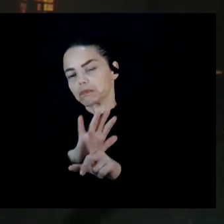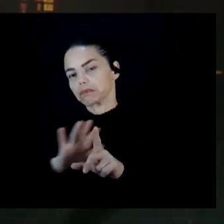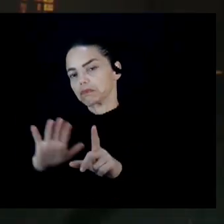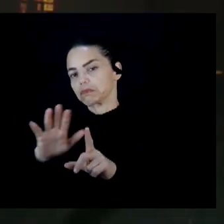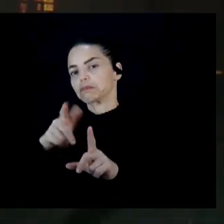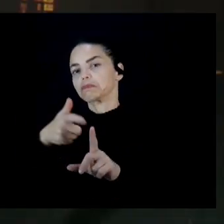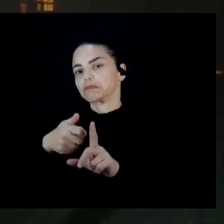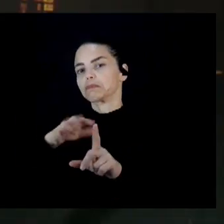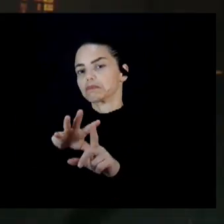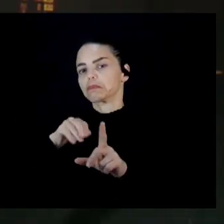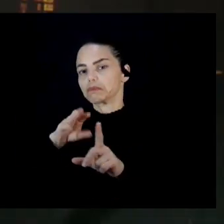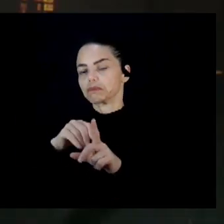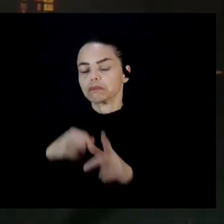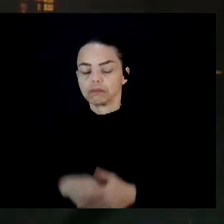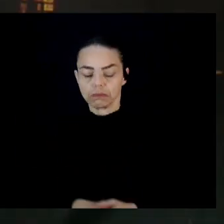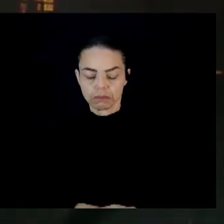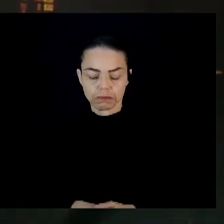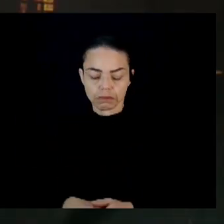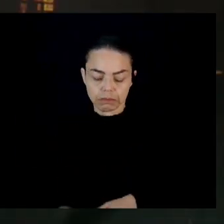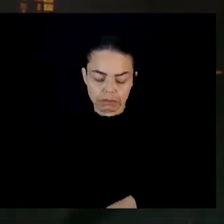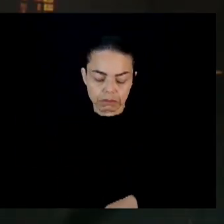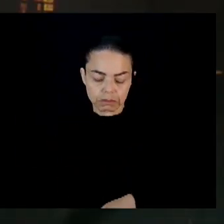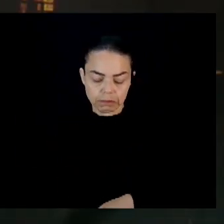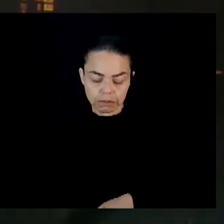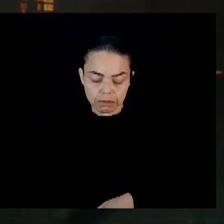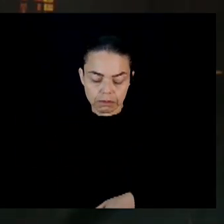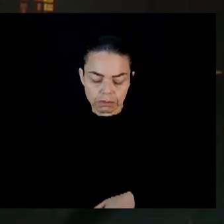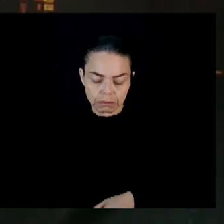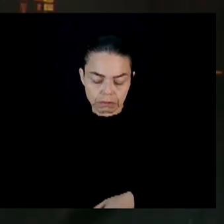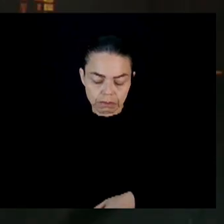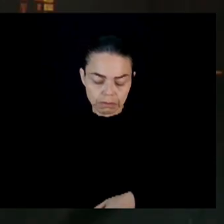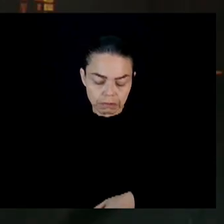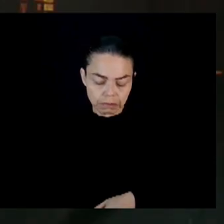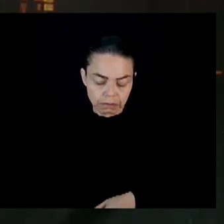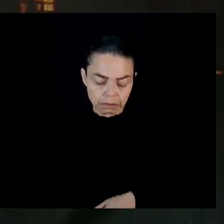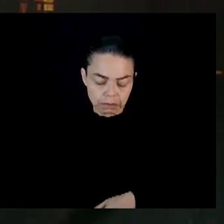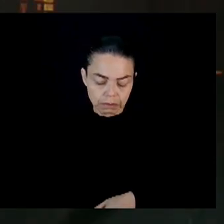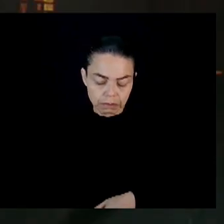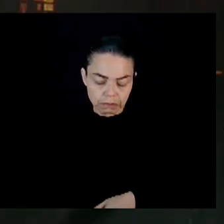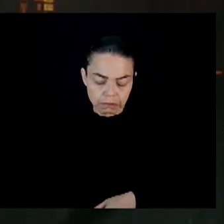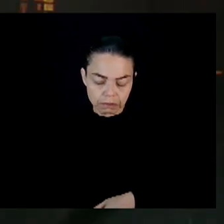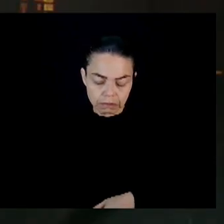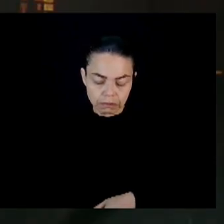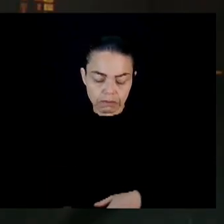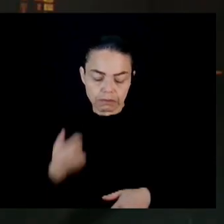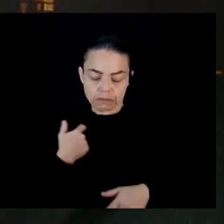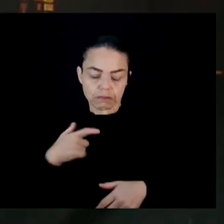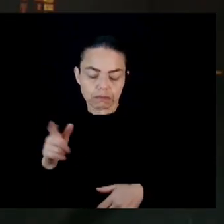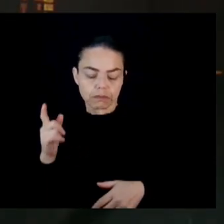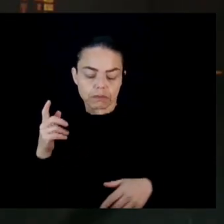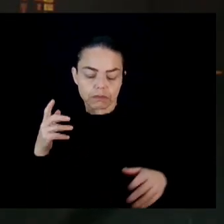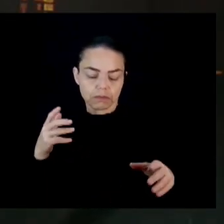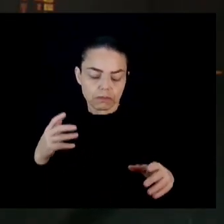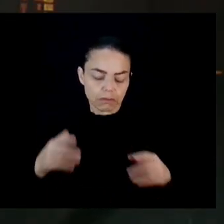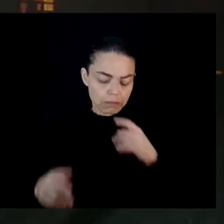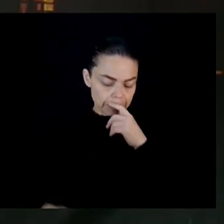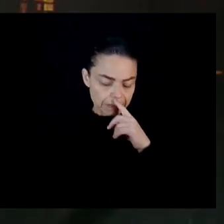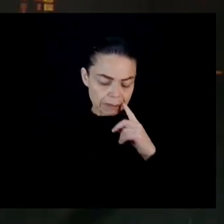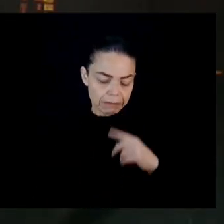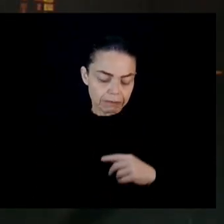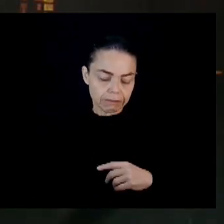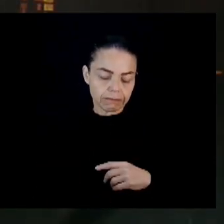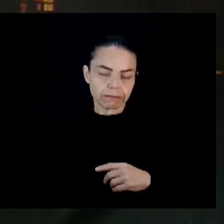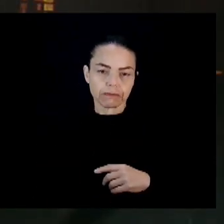e aí você já entra direto em contato com a nossa produção, que manda aqui as perguntas direto para nós no Estúdio